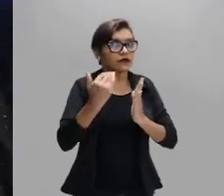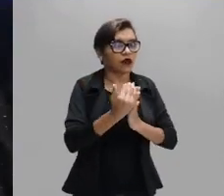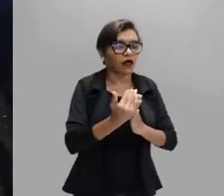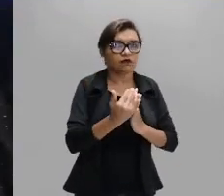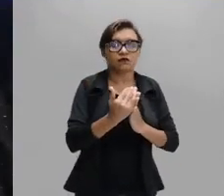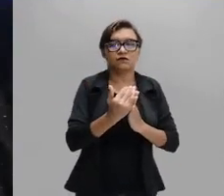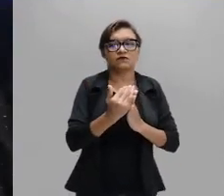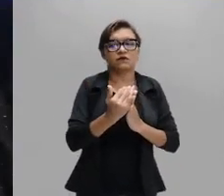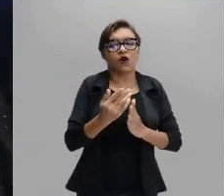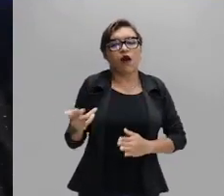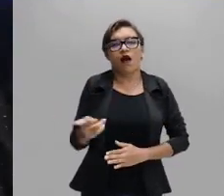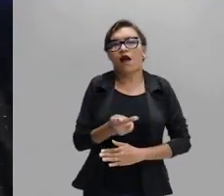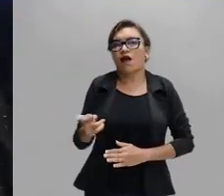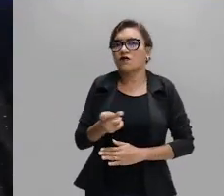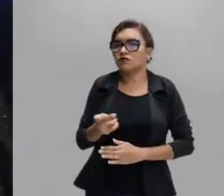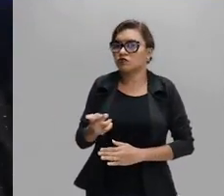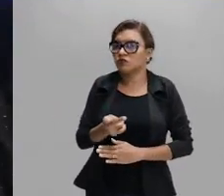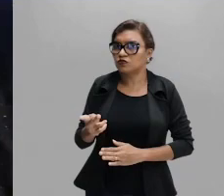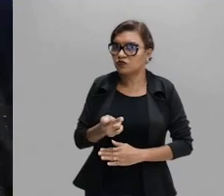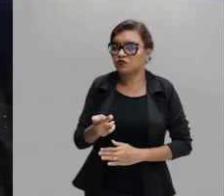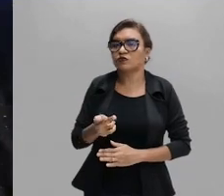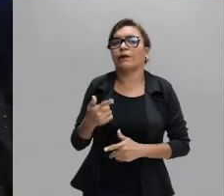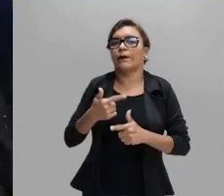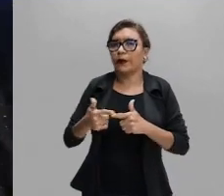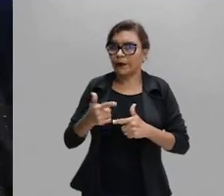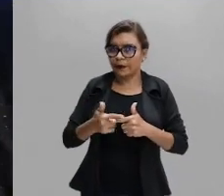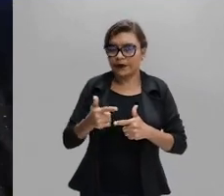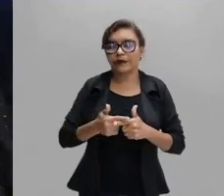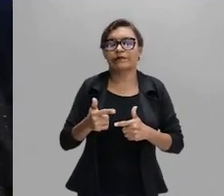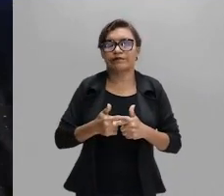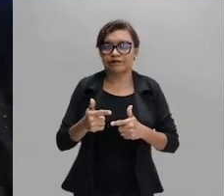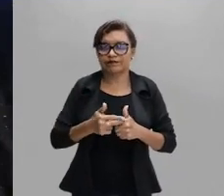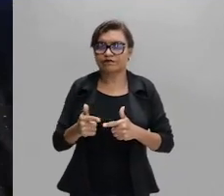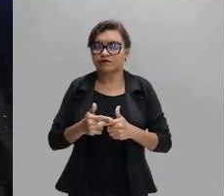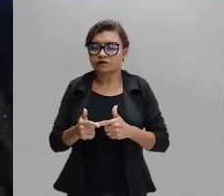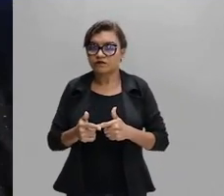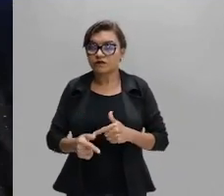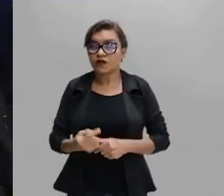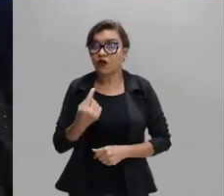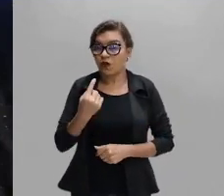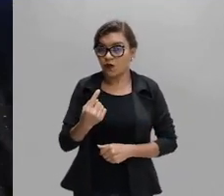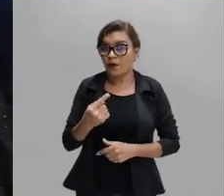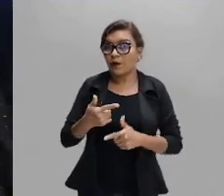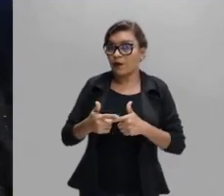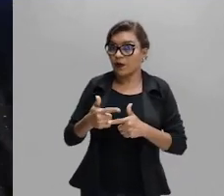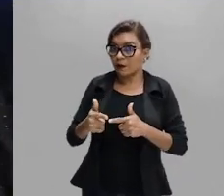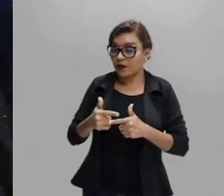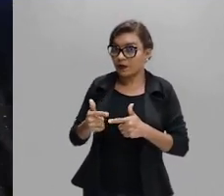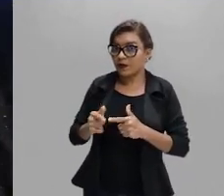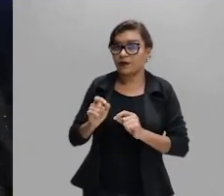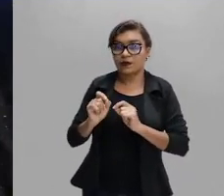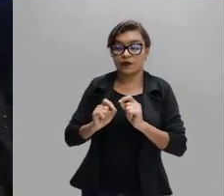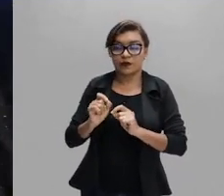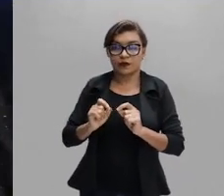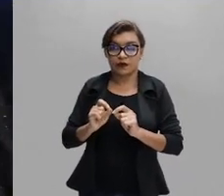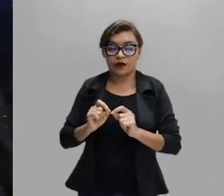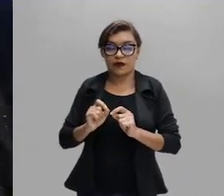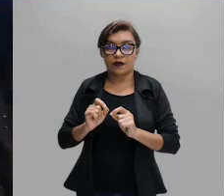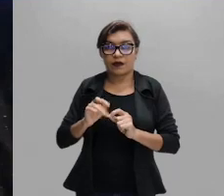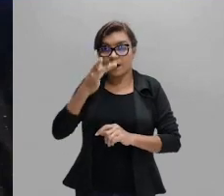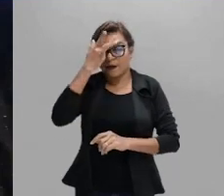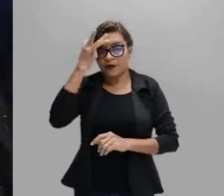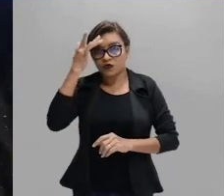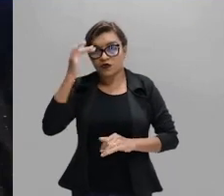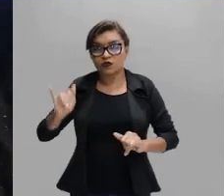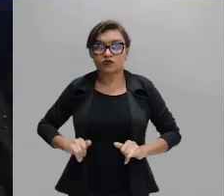de qualquer forma, nós iremos causar um problema. Um dos problemas que nós podemos causar ao indivíduo é o quê?